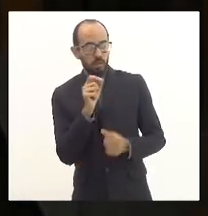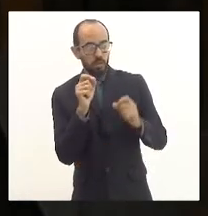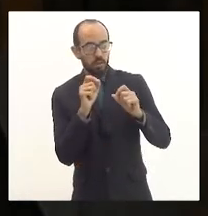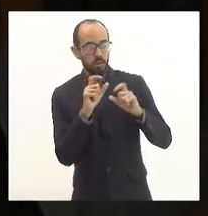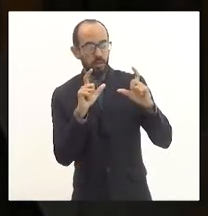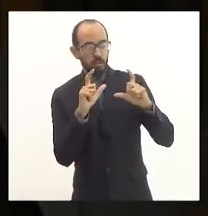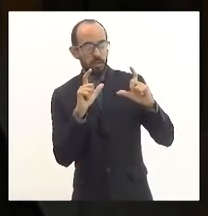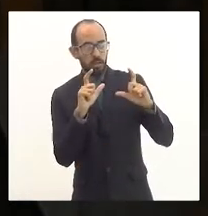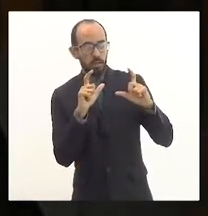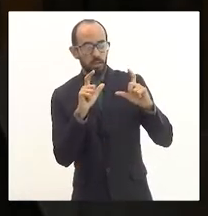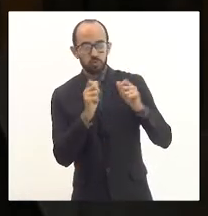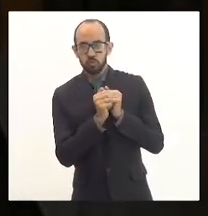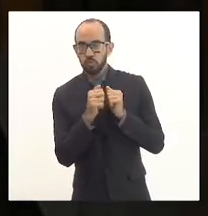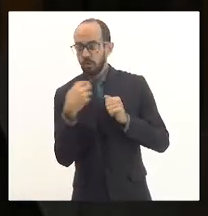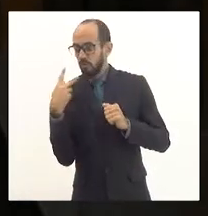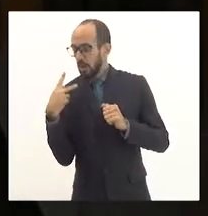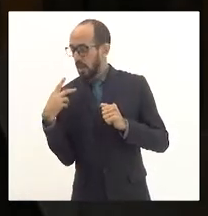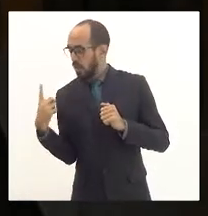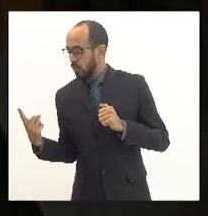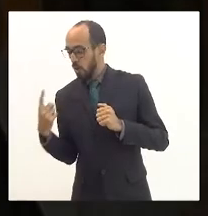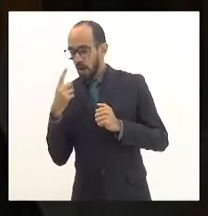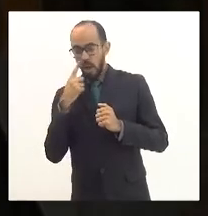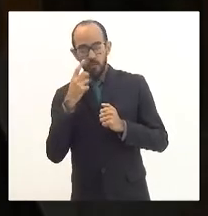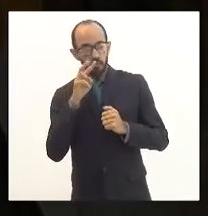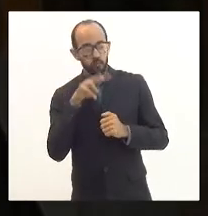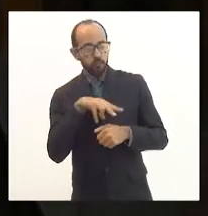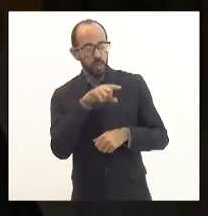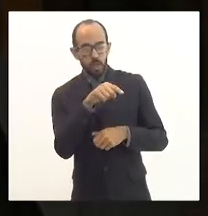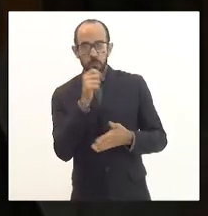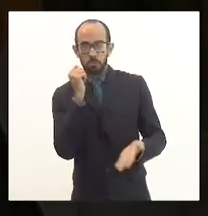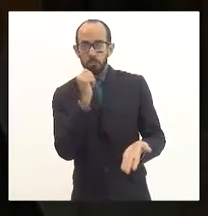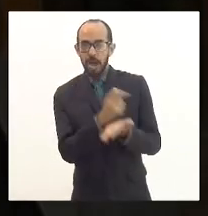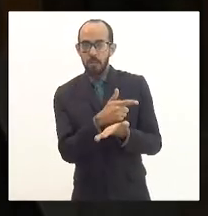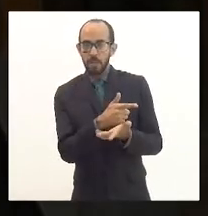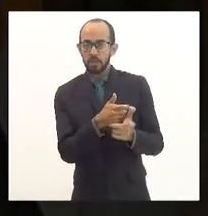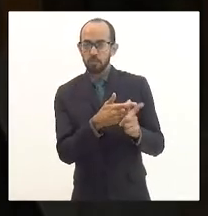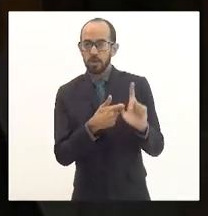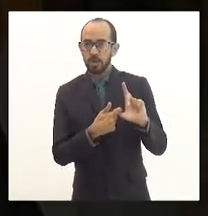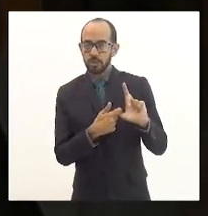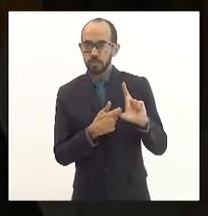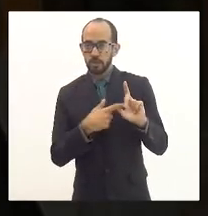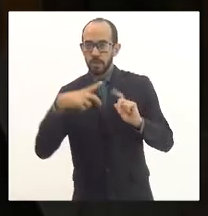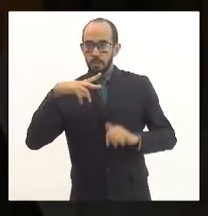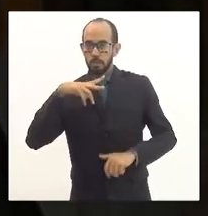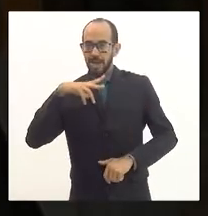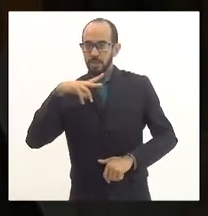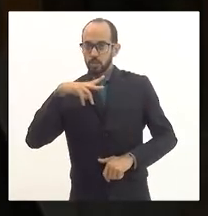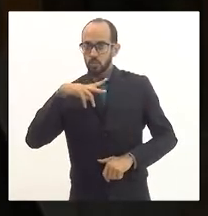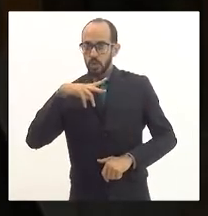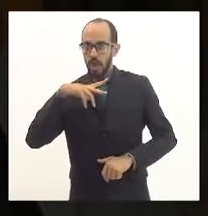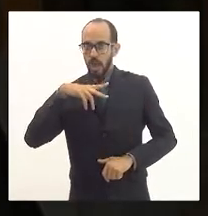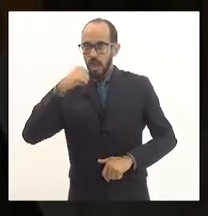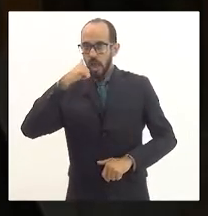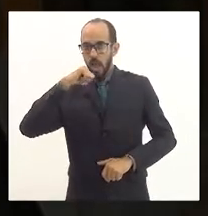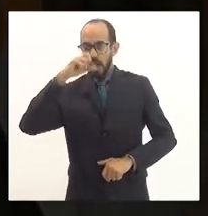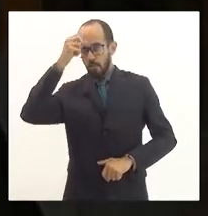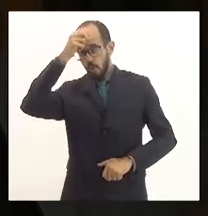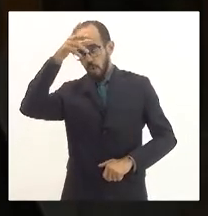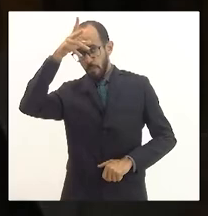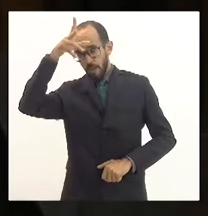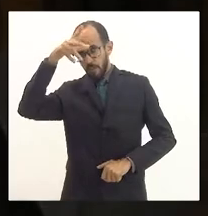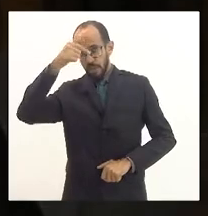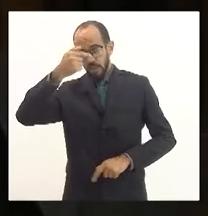Alexandra o pagamento de uma dívida pessoal da prefeita de